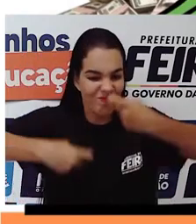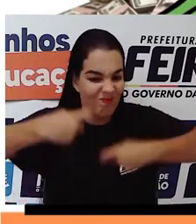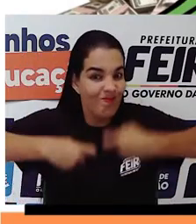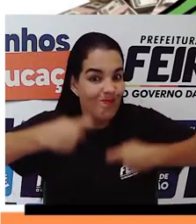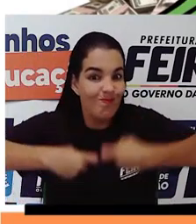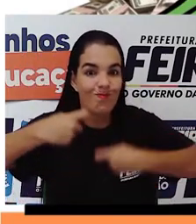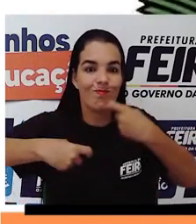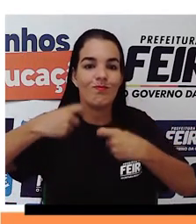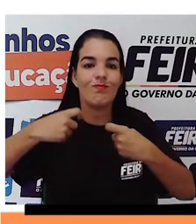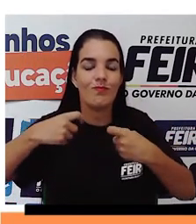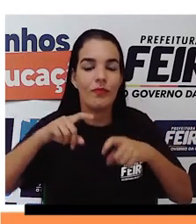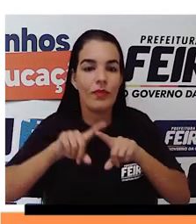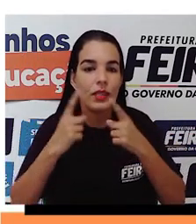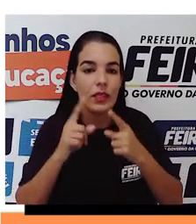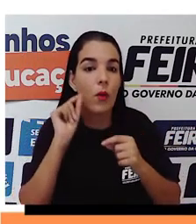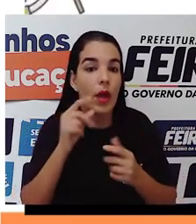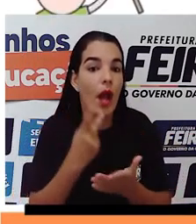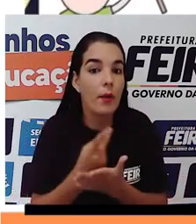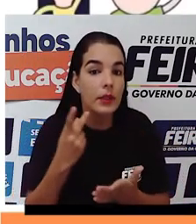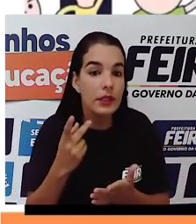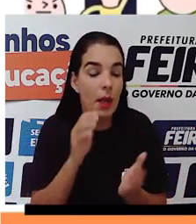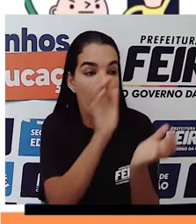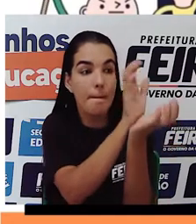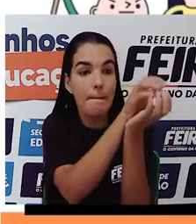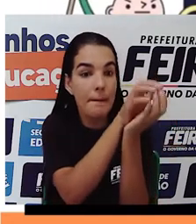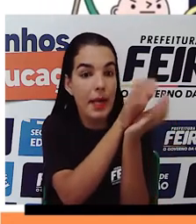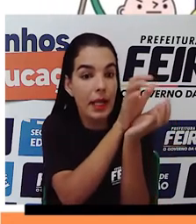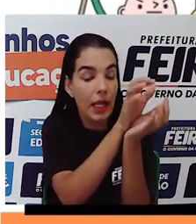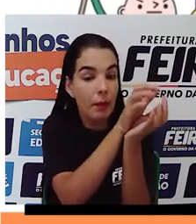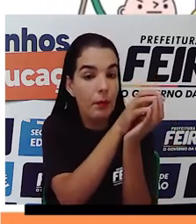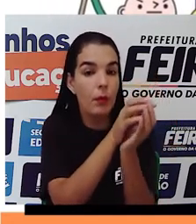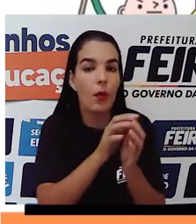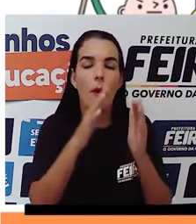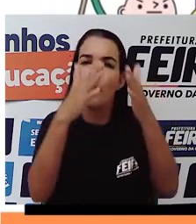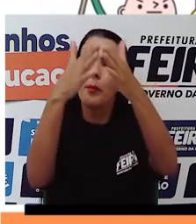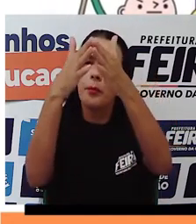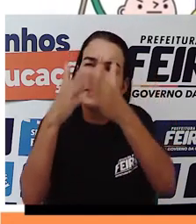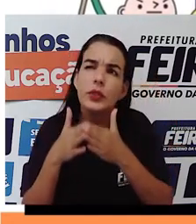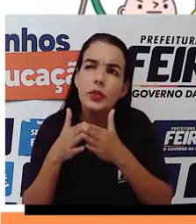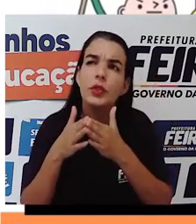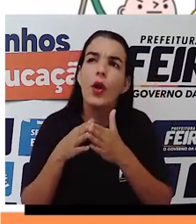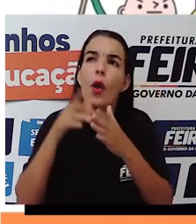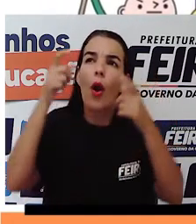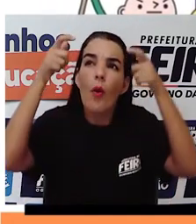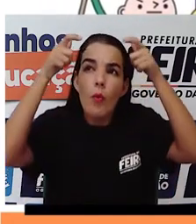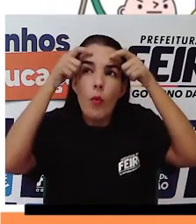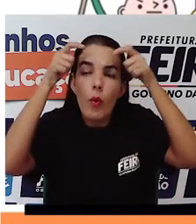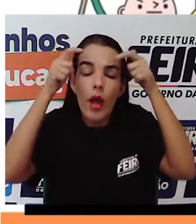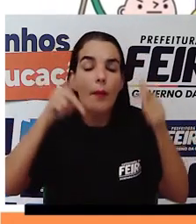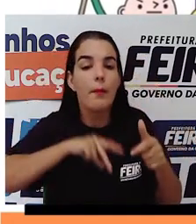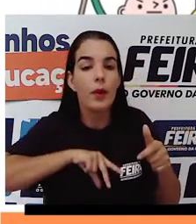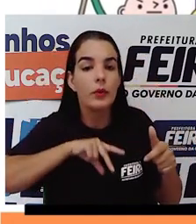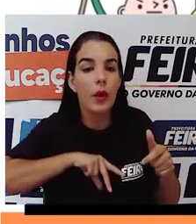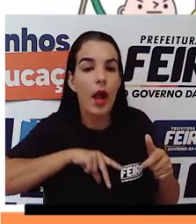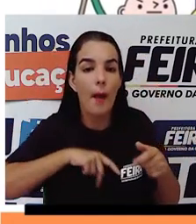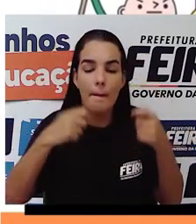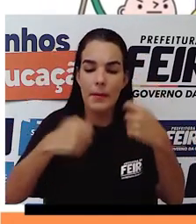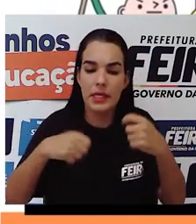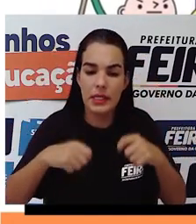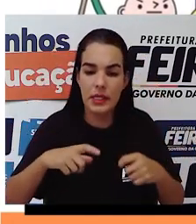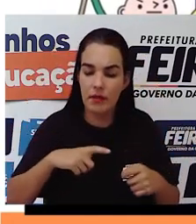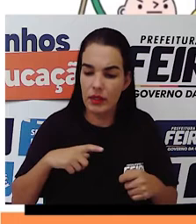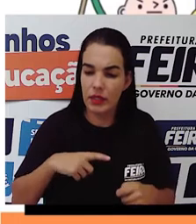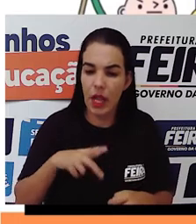forças, os comerciantes de Recife solicitaram ao rei de Portugal que elevassem seu povoado à condição de